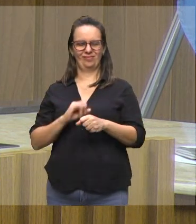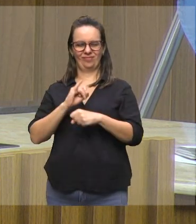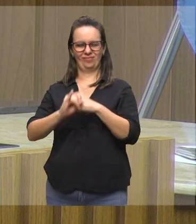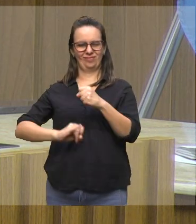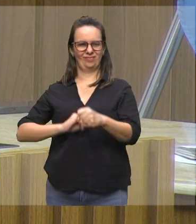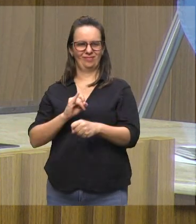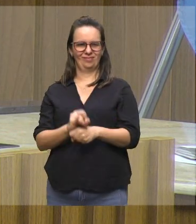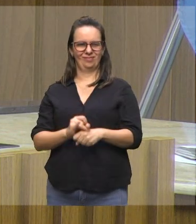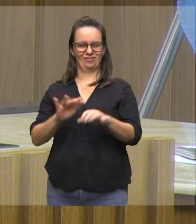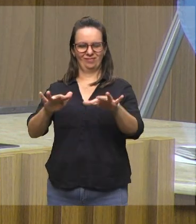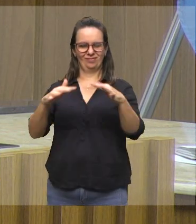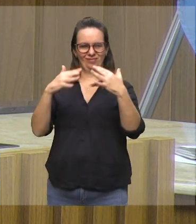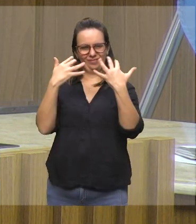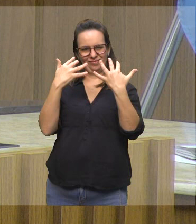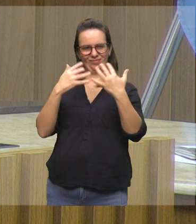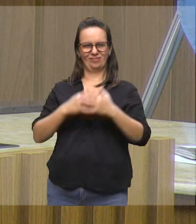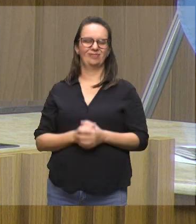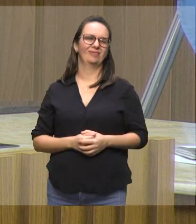estar